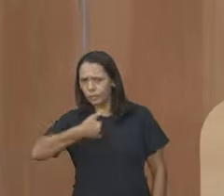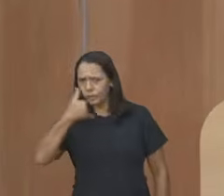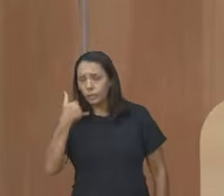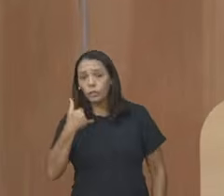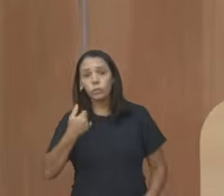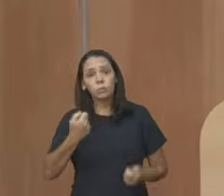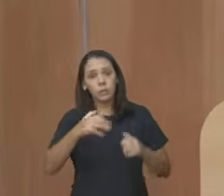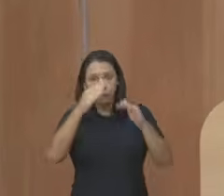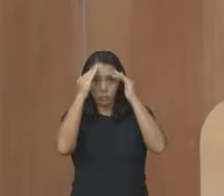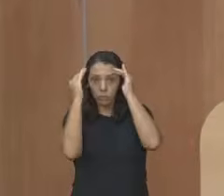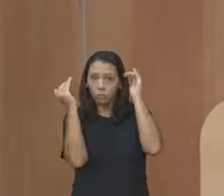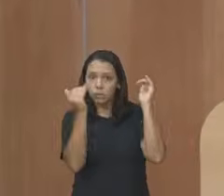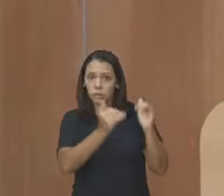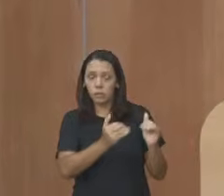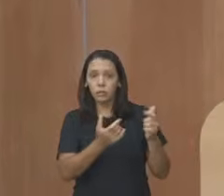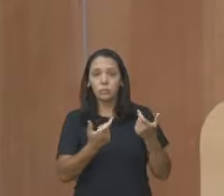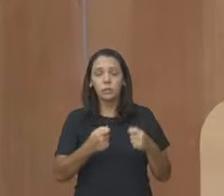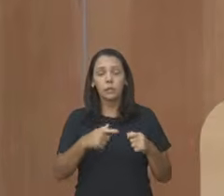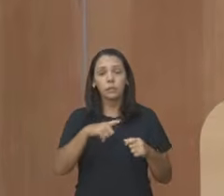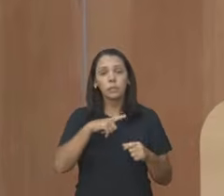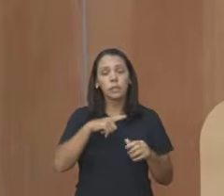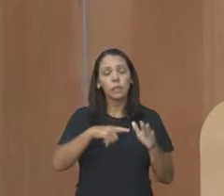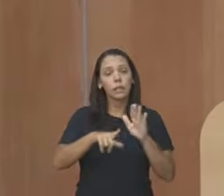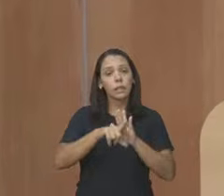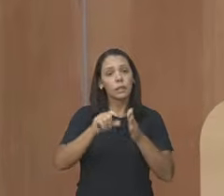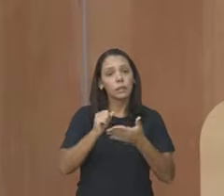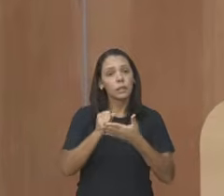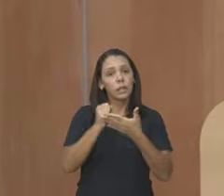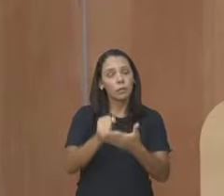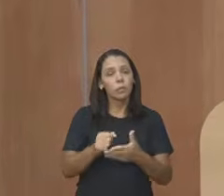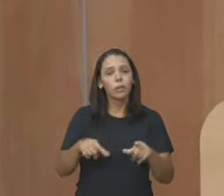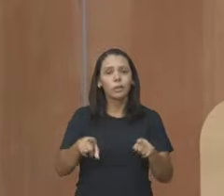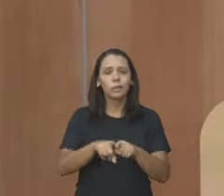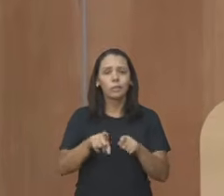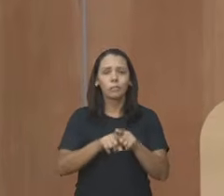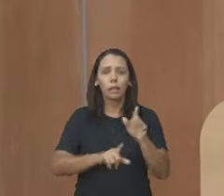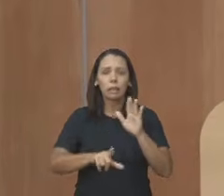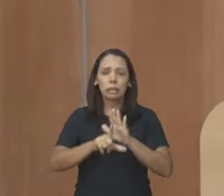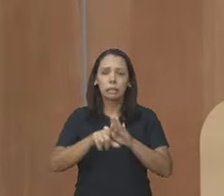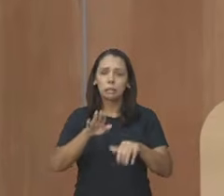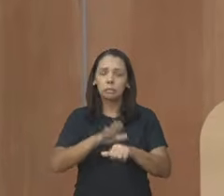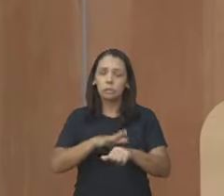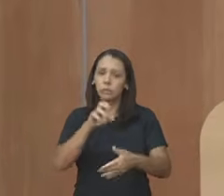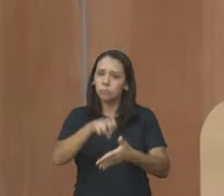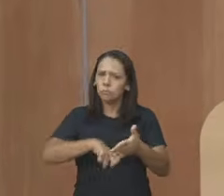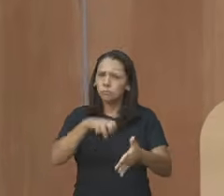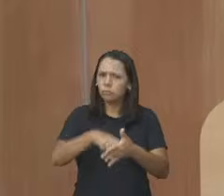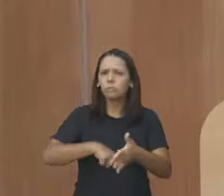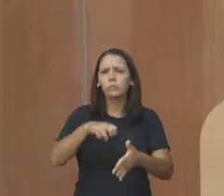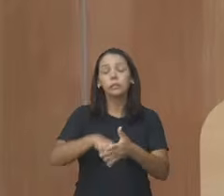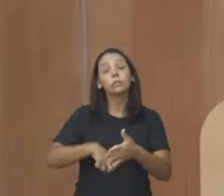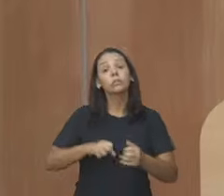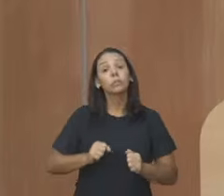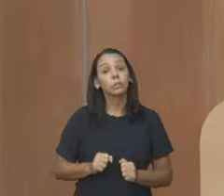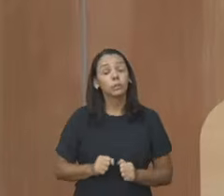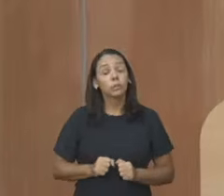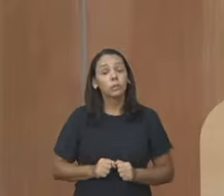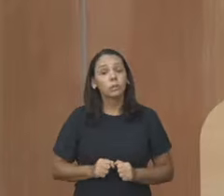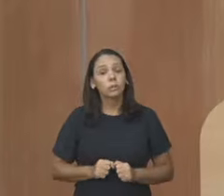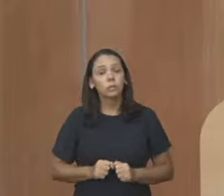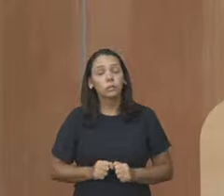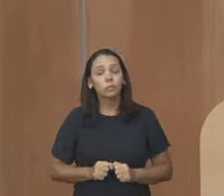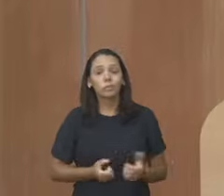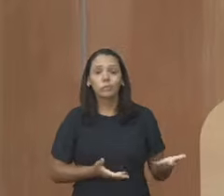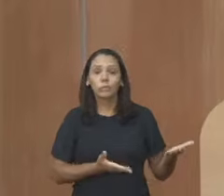que ter leis que amparam, mas também tem que ter leis mais duras, que venham punir, para que